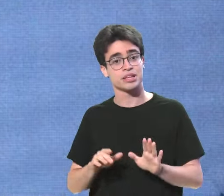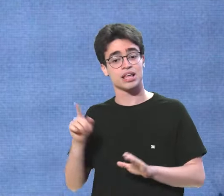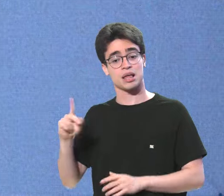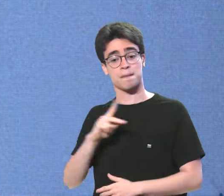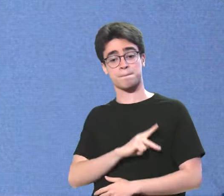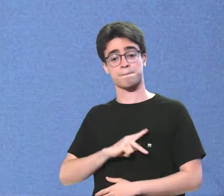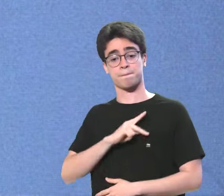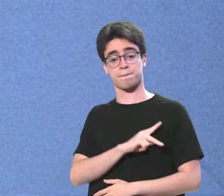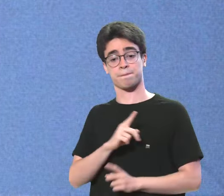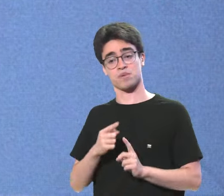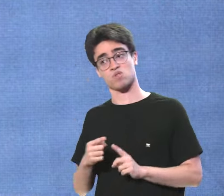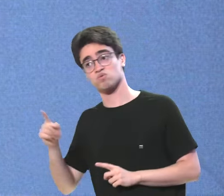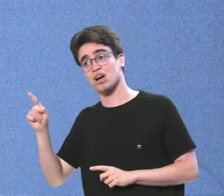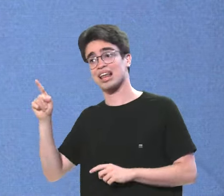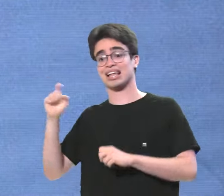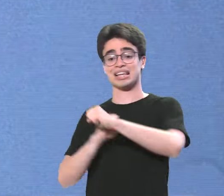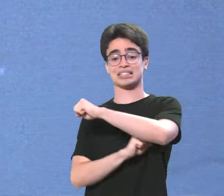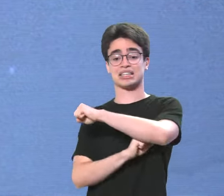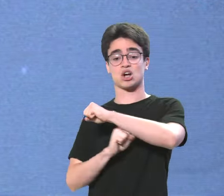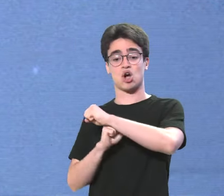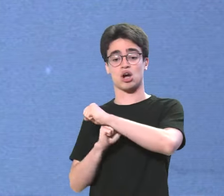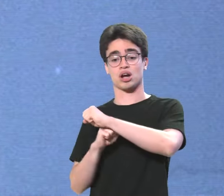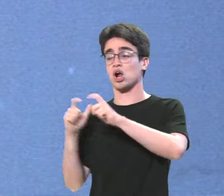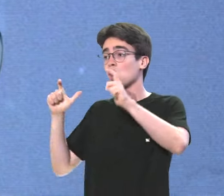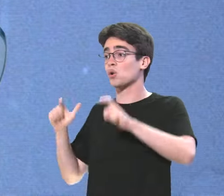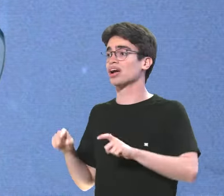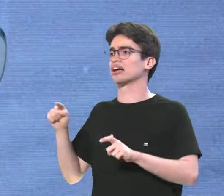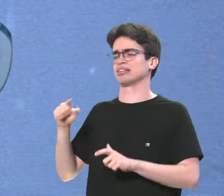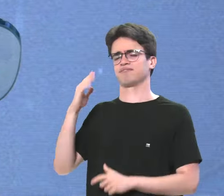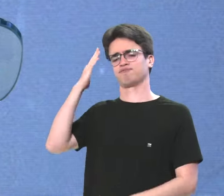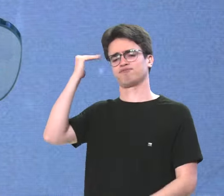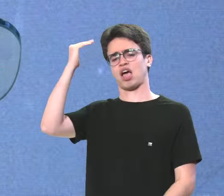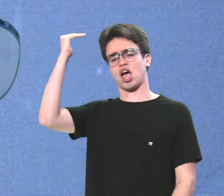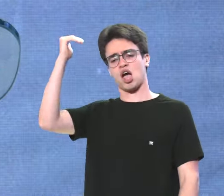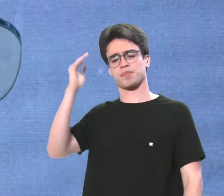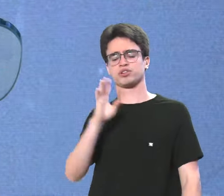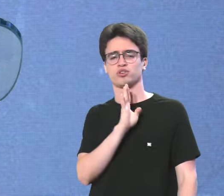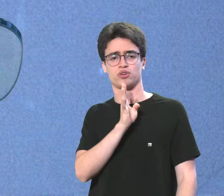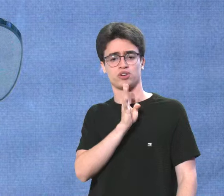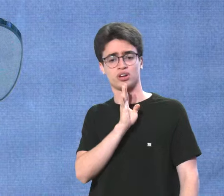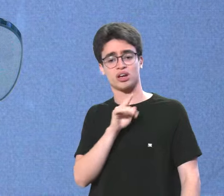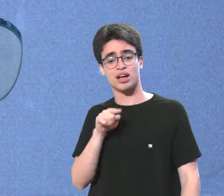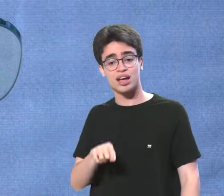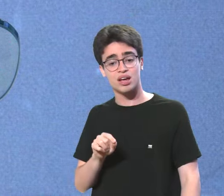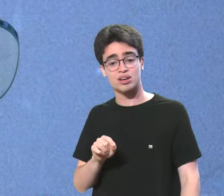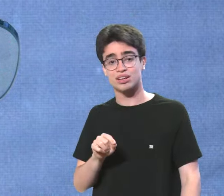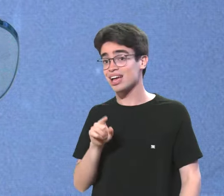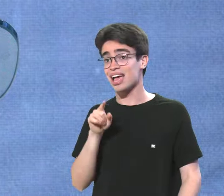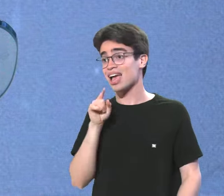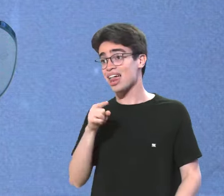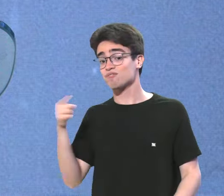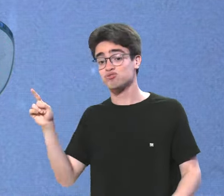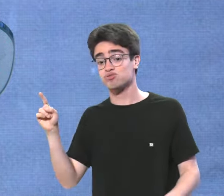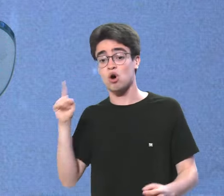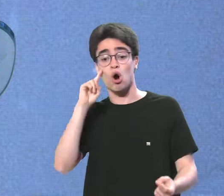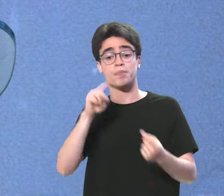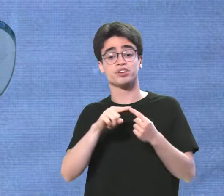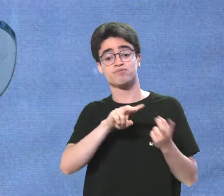na sinagoga que é um local que ele era muito conhecido como o extremo oposto do que ele foi fazer